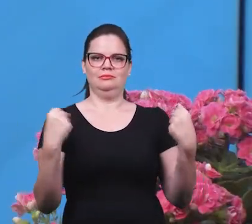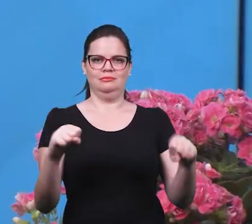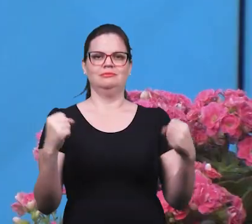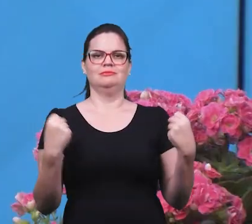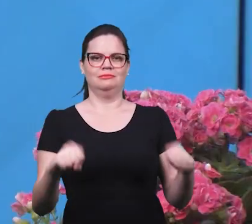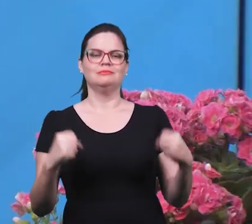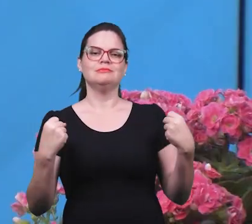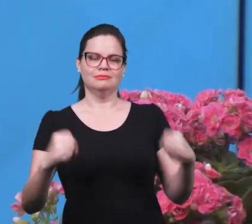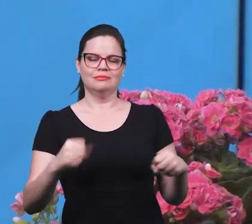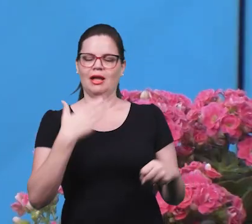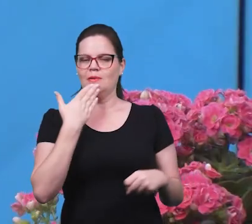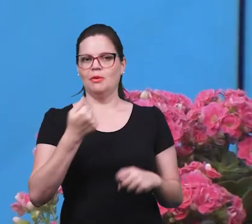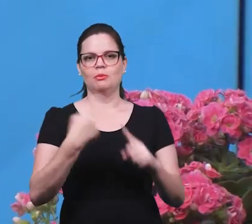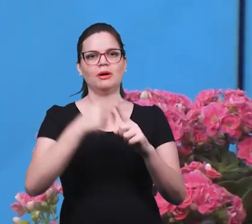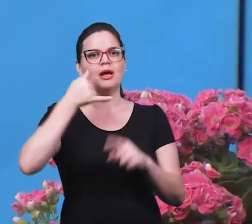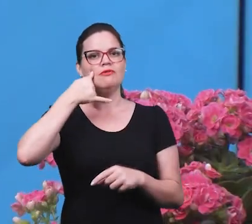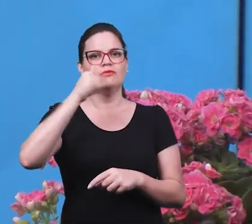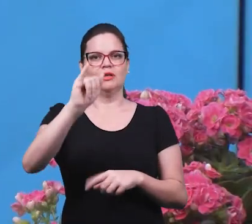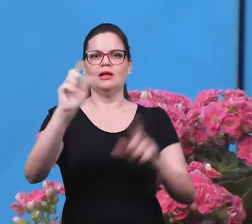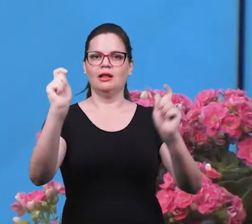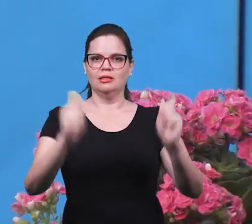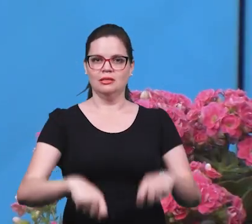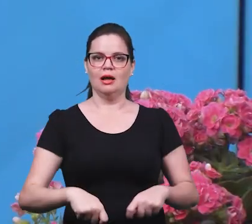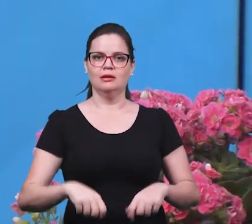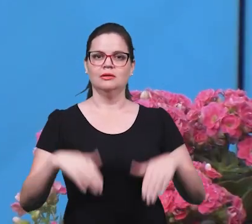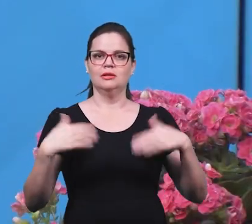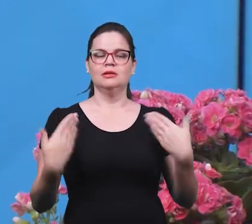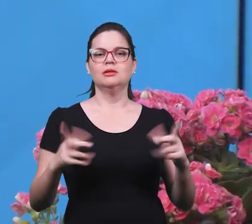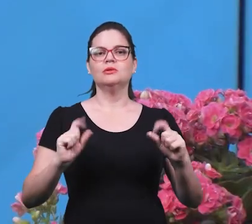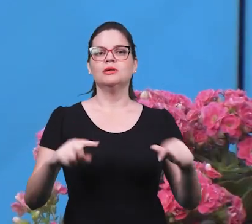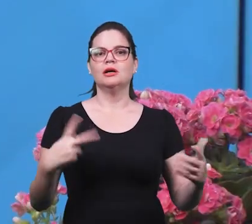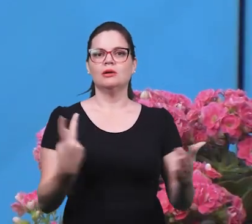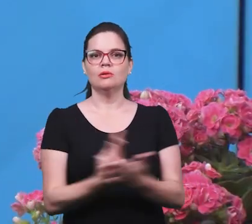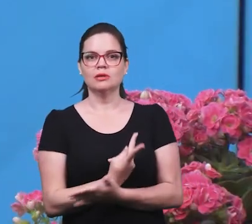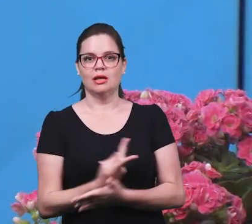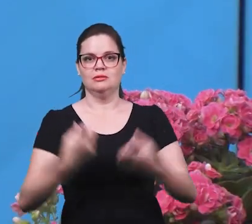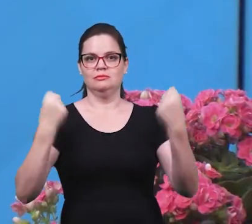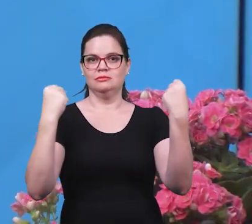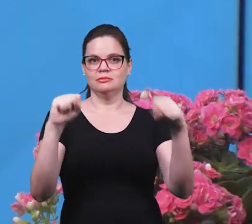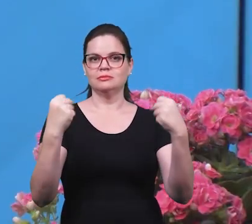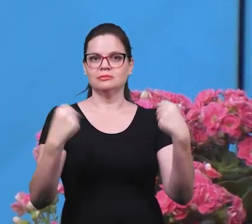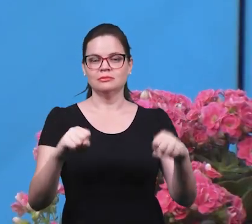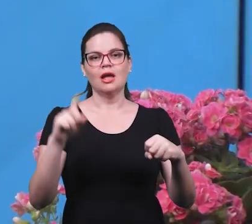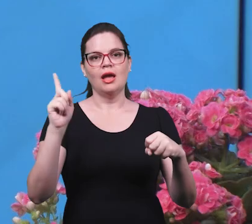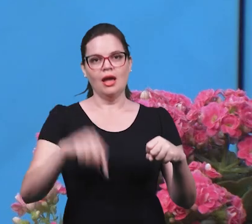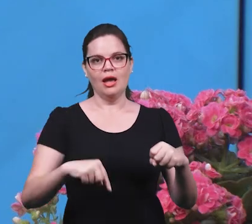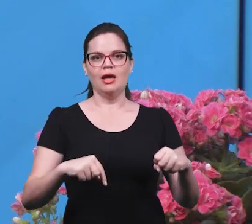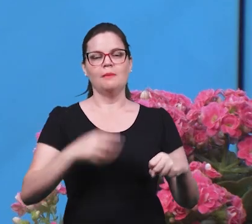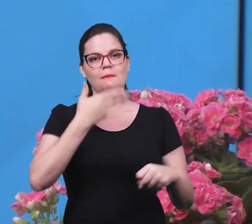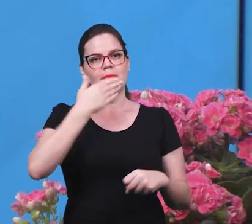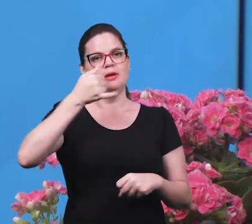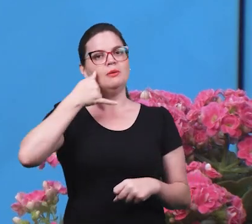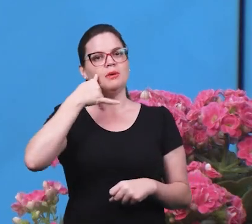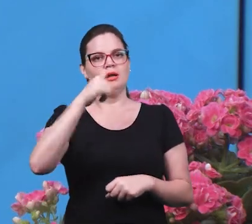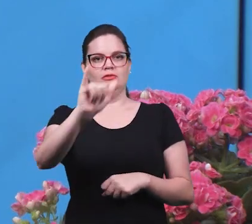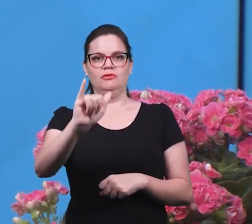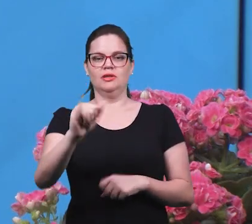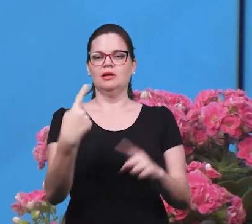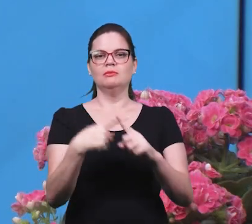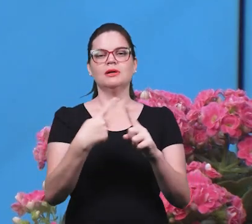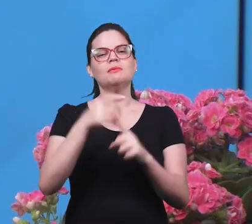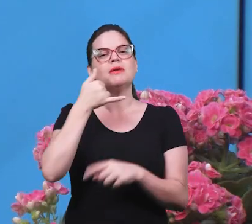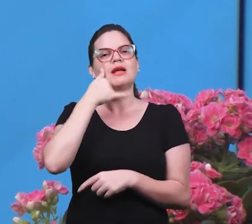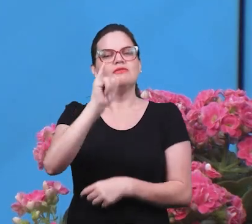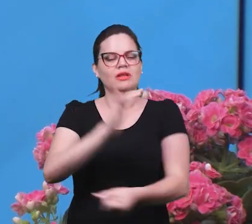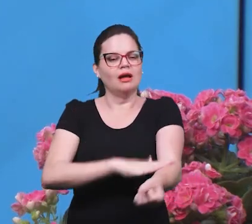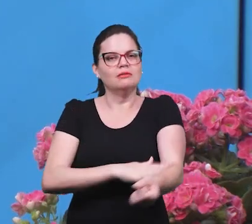prevenir com atividade física. entendi. Então, fazer atividade física é um ato de prevenção para que a pessoa não fique